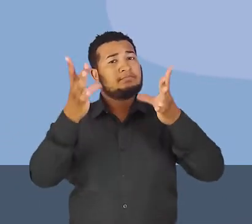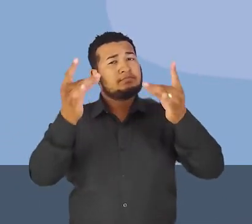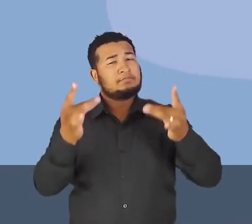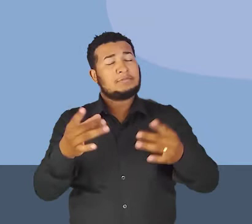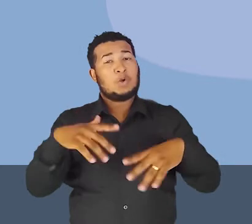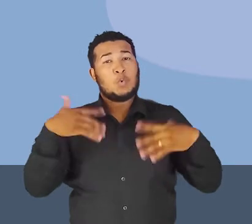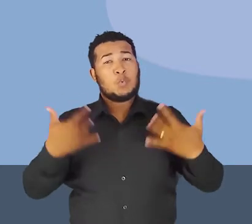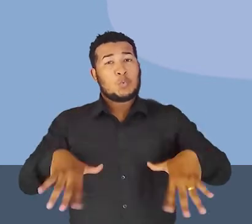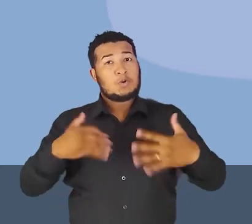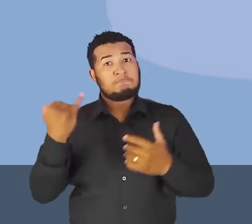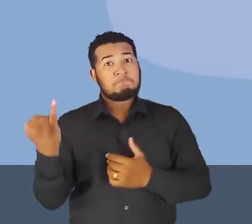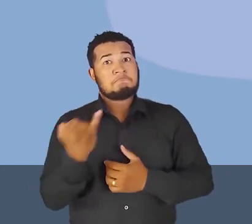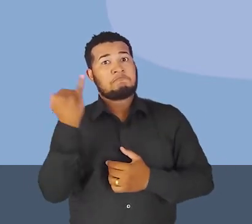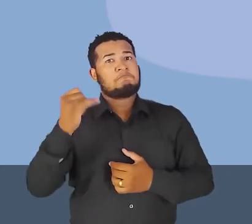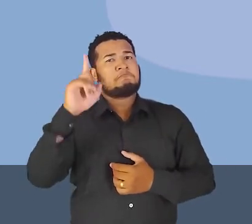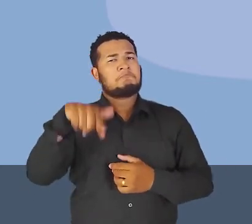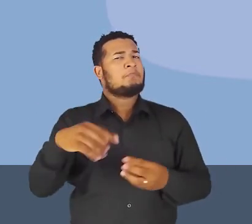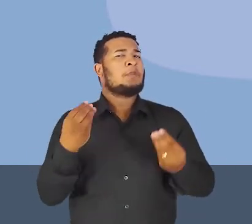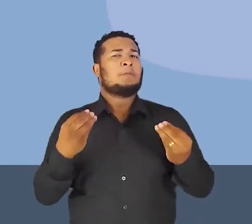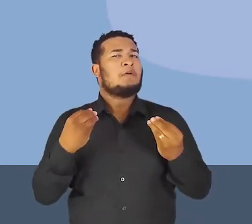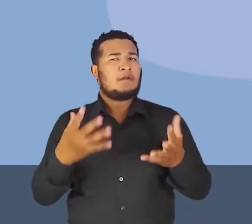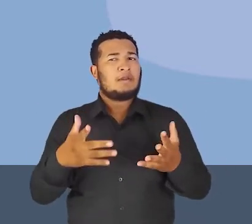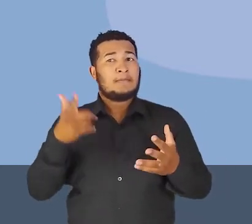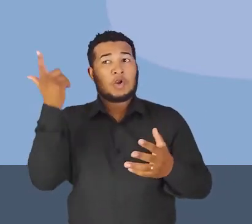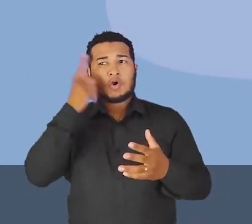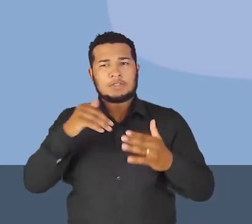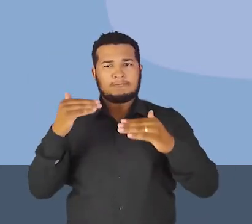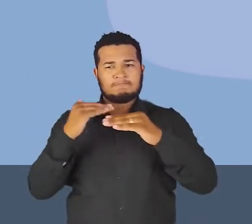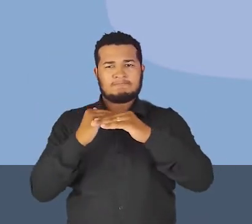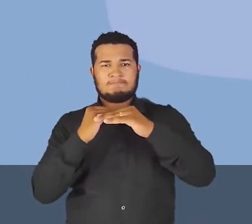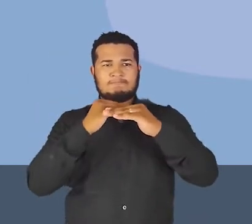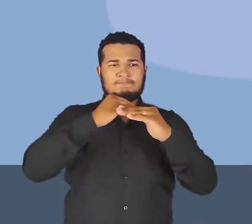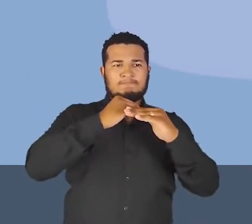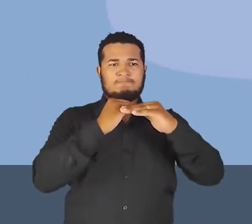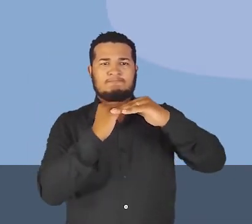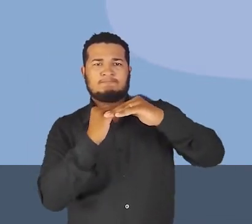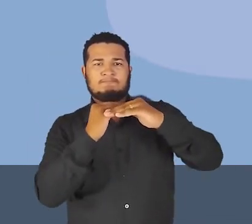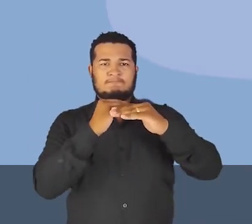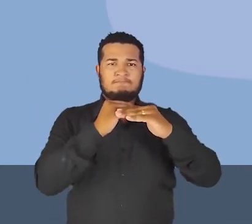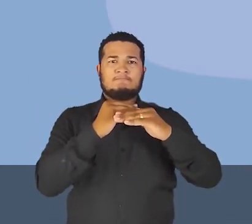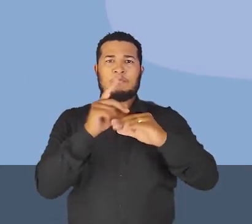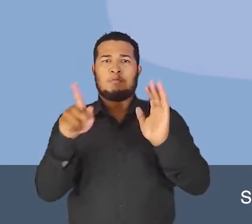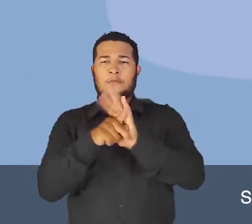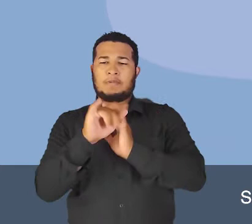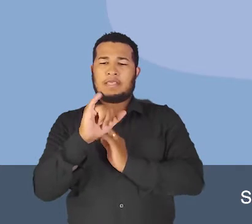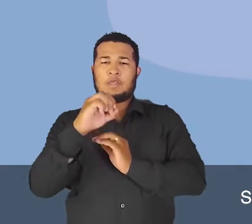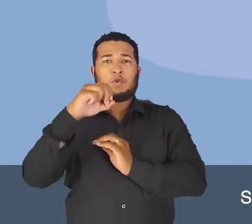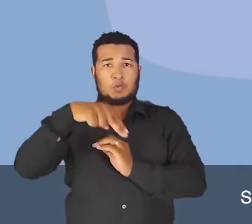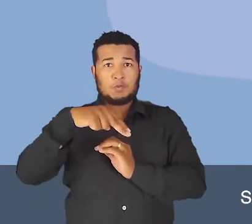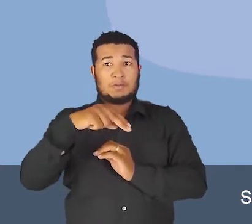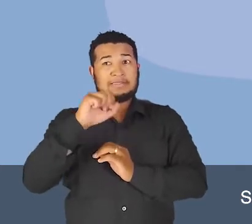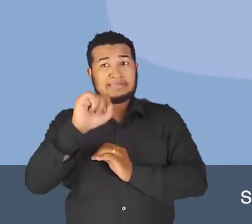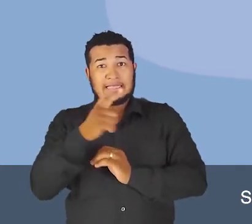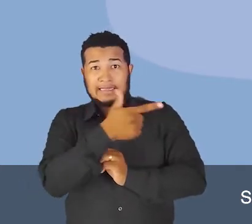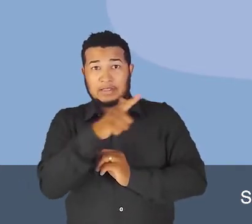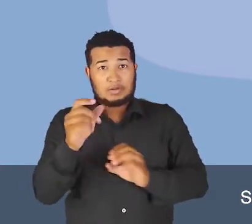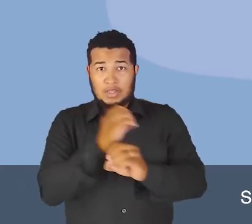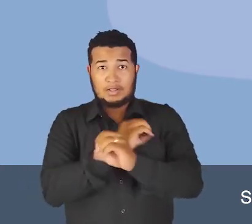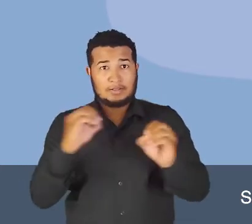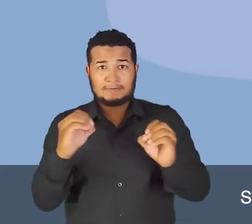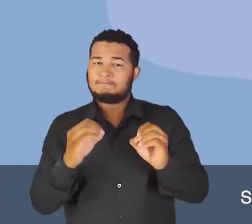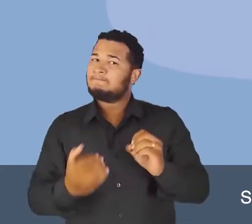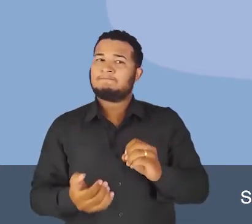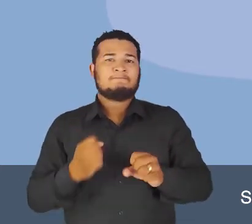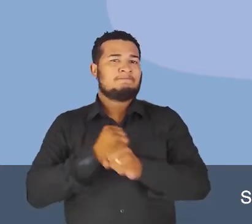é extremamente importante para restabelecer o equilíbrio iônico das soluções. Se ela não estivesse aí, essa